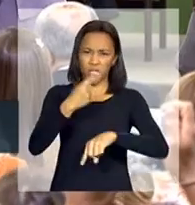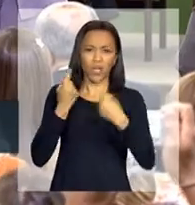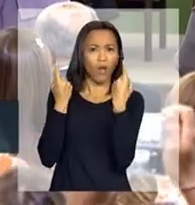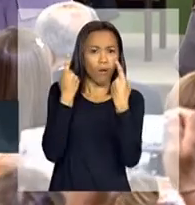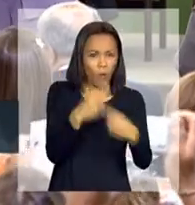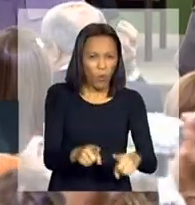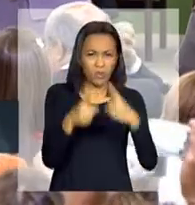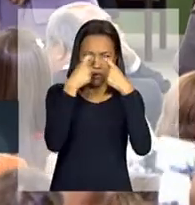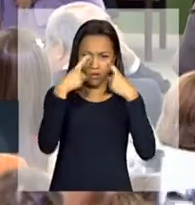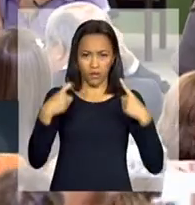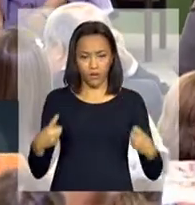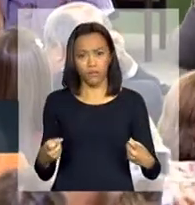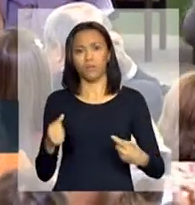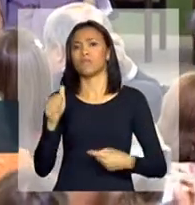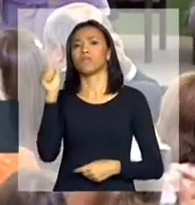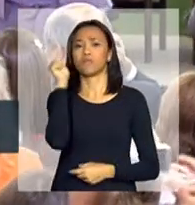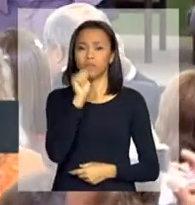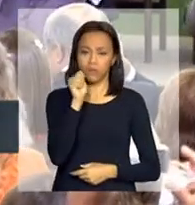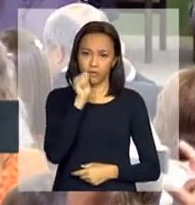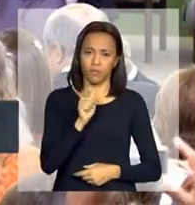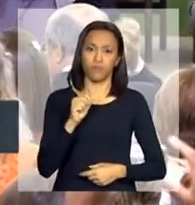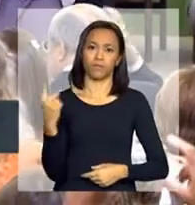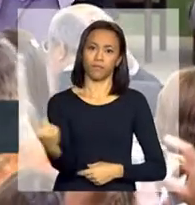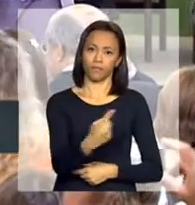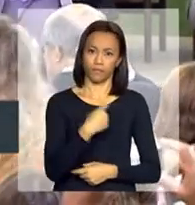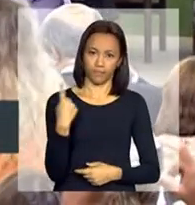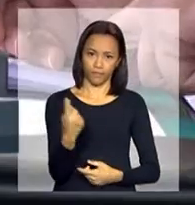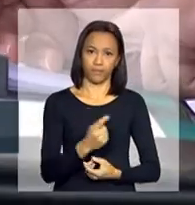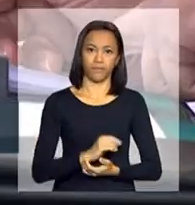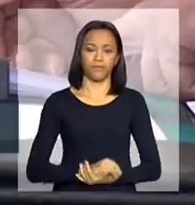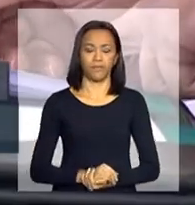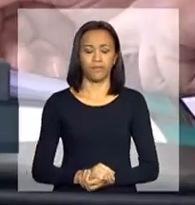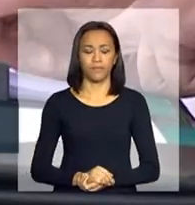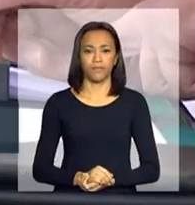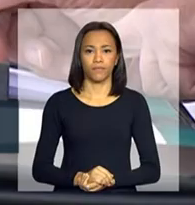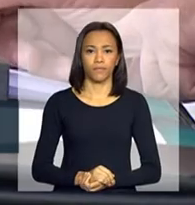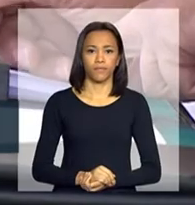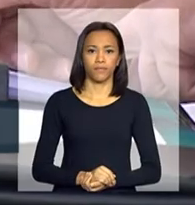à violência contra as mulheres é